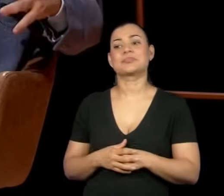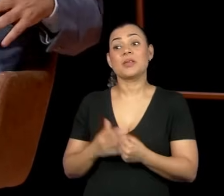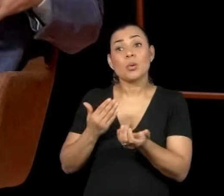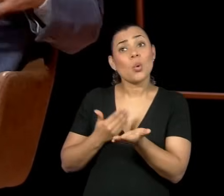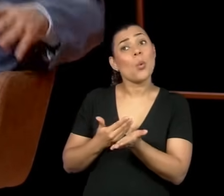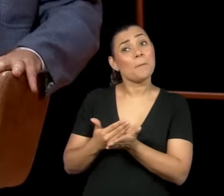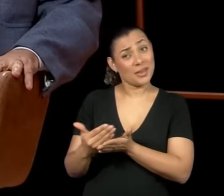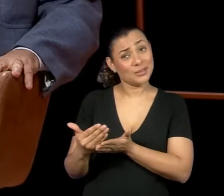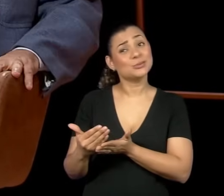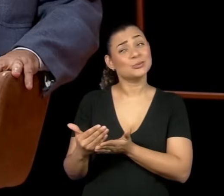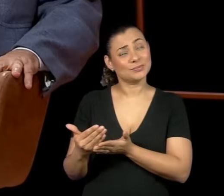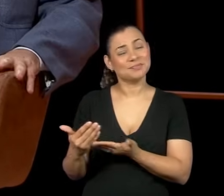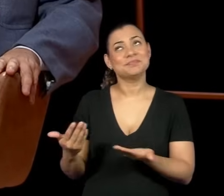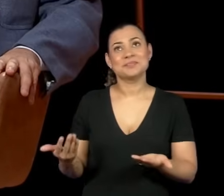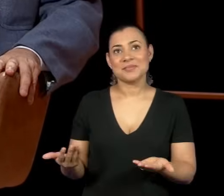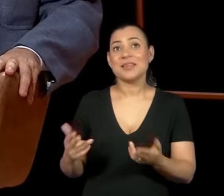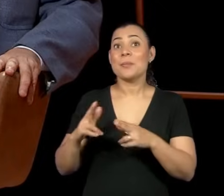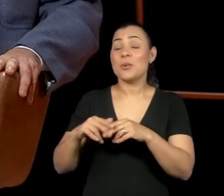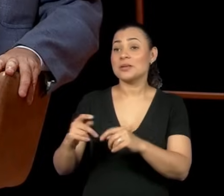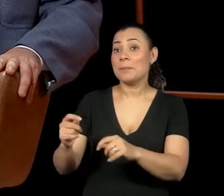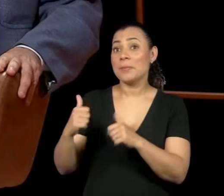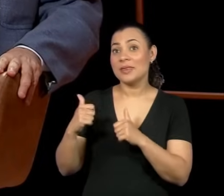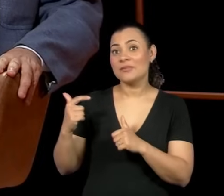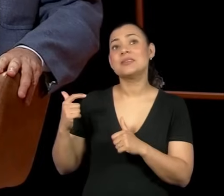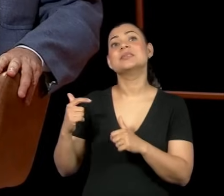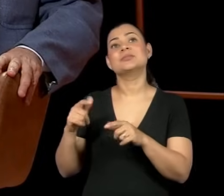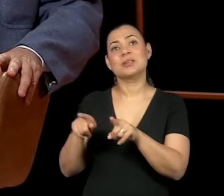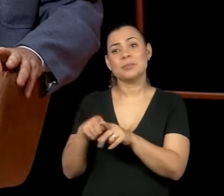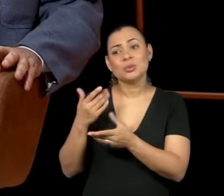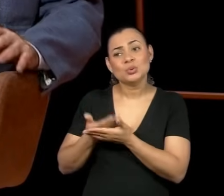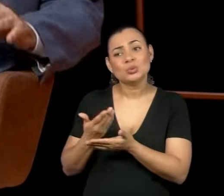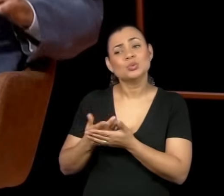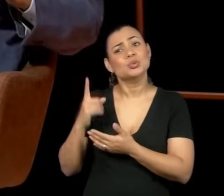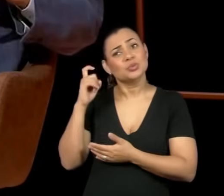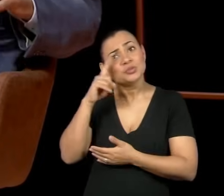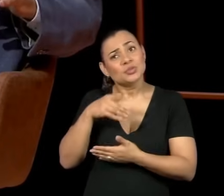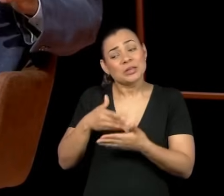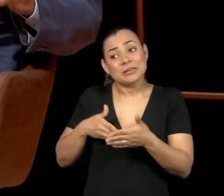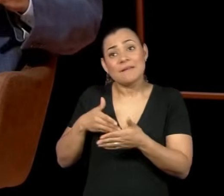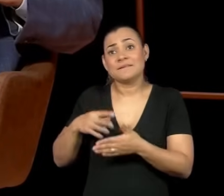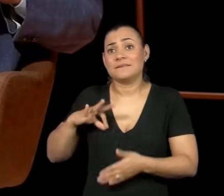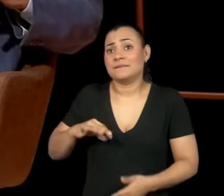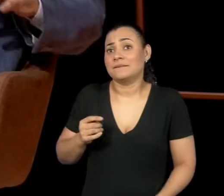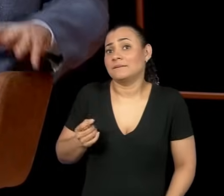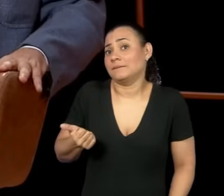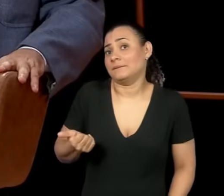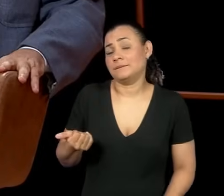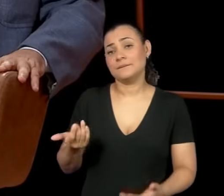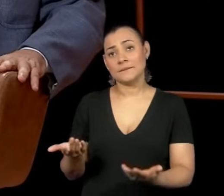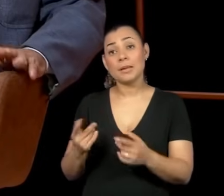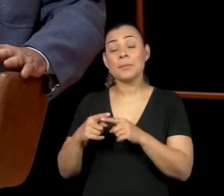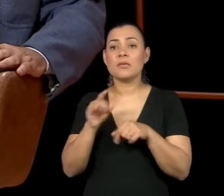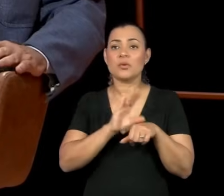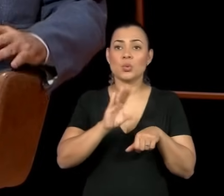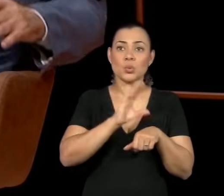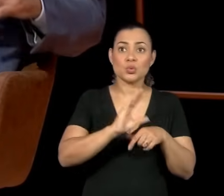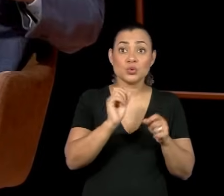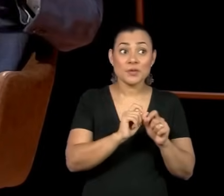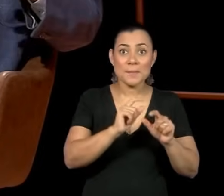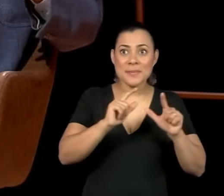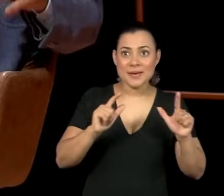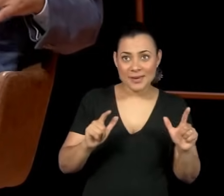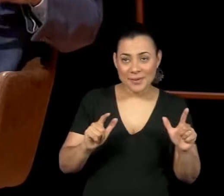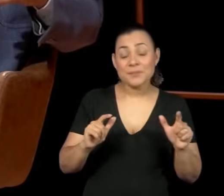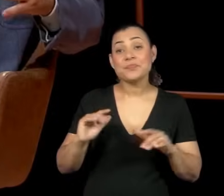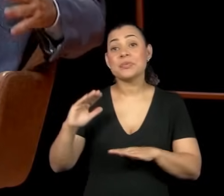começo, com as bolsas de estudo, as dificuldades, eu ia fazendo o curso de manhã